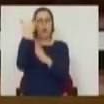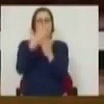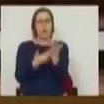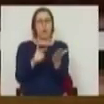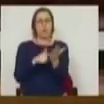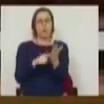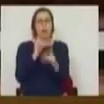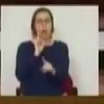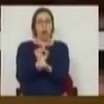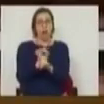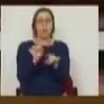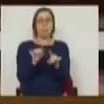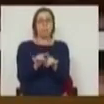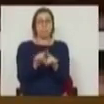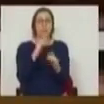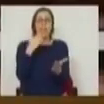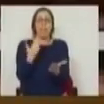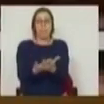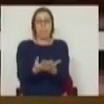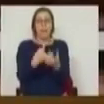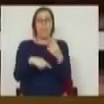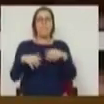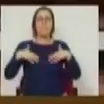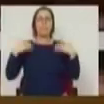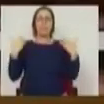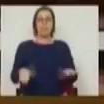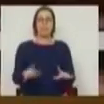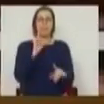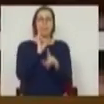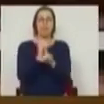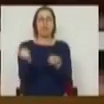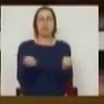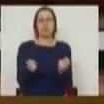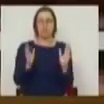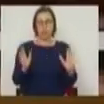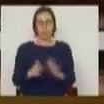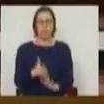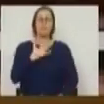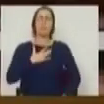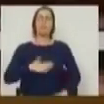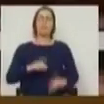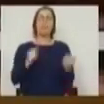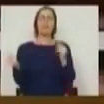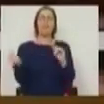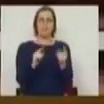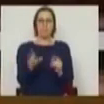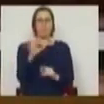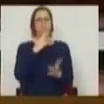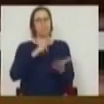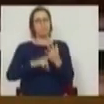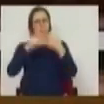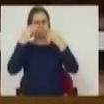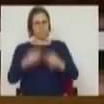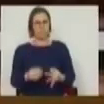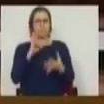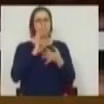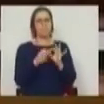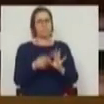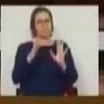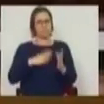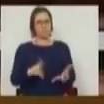Constitucional, mesmo que isso tenha causado a admissão desses gestores. Queremos fazer este debate de forma séria e